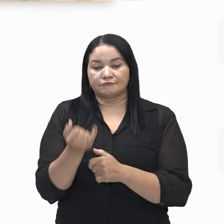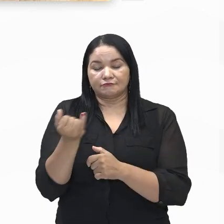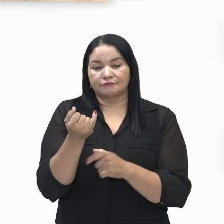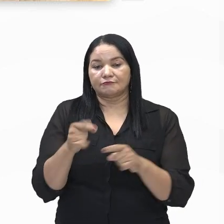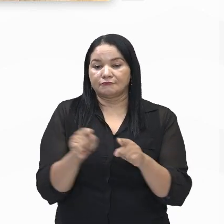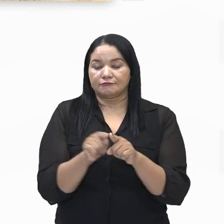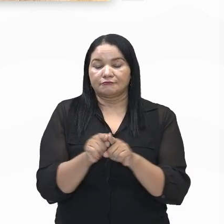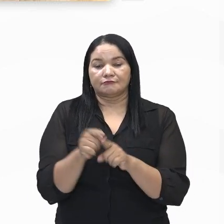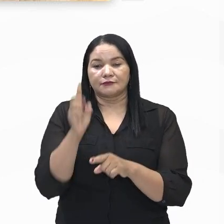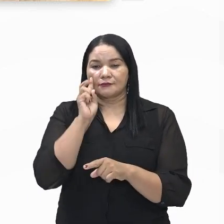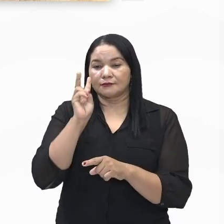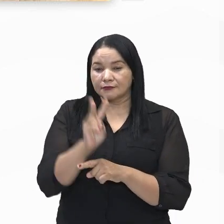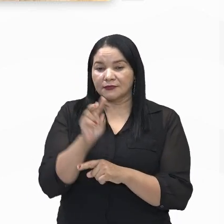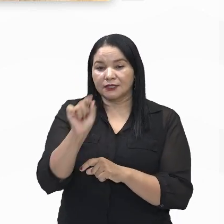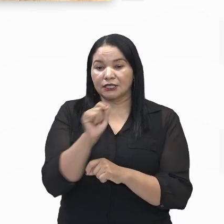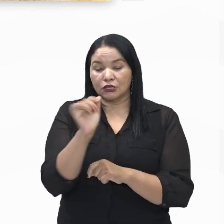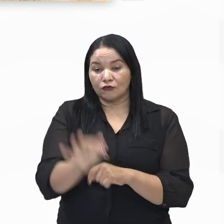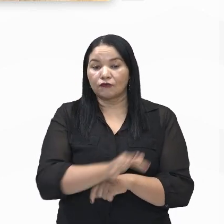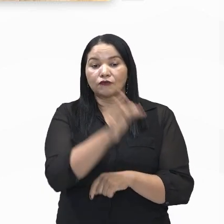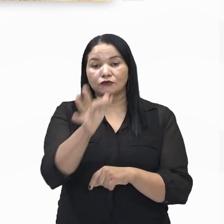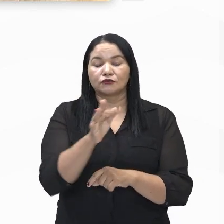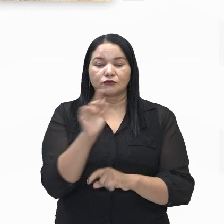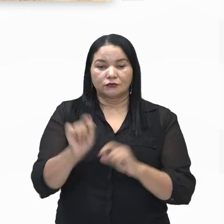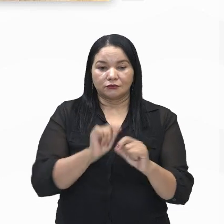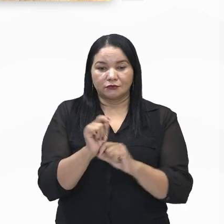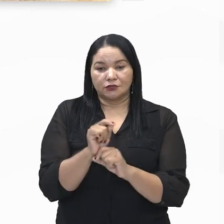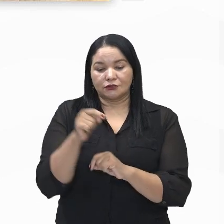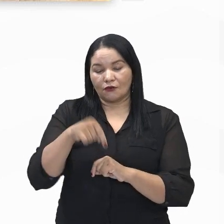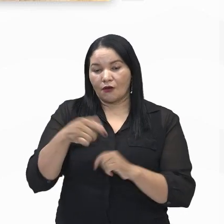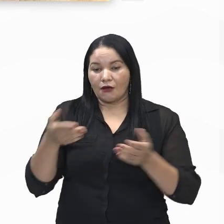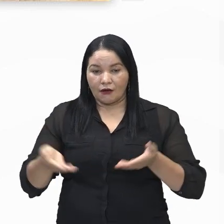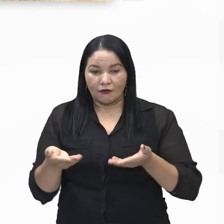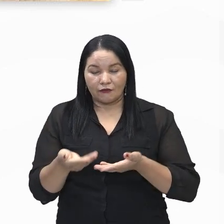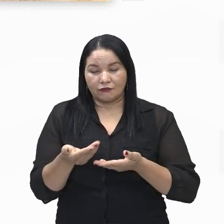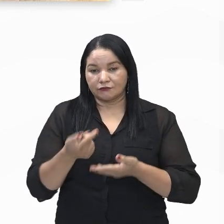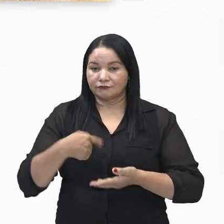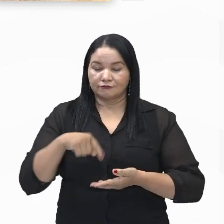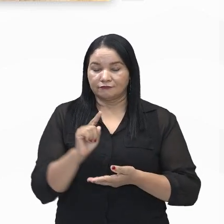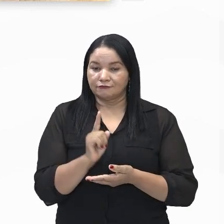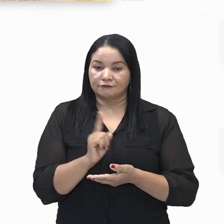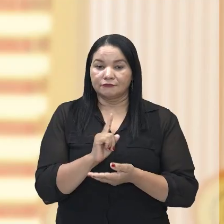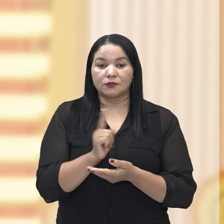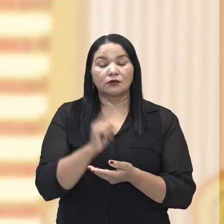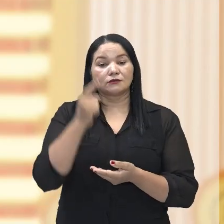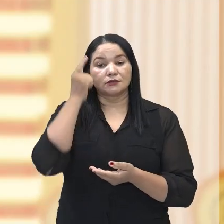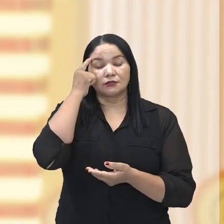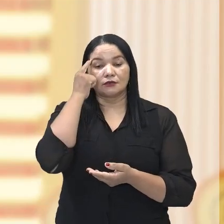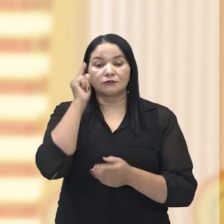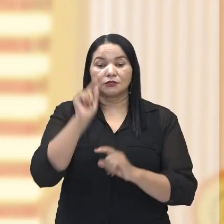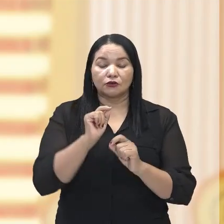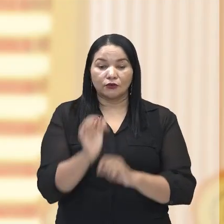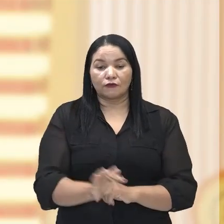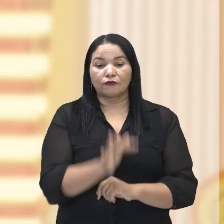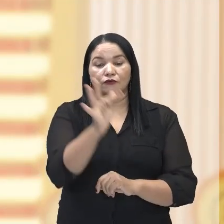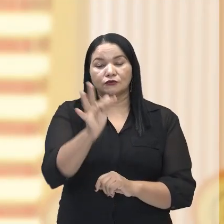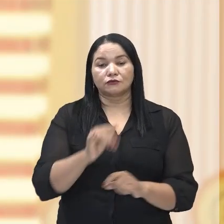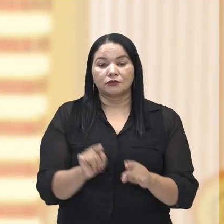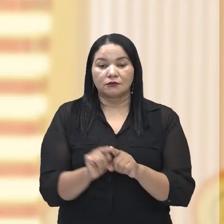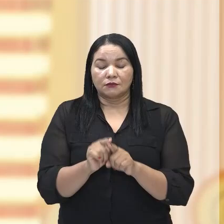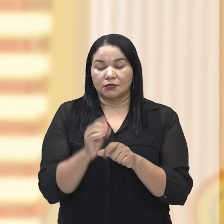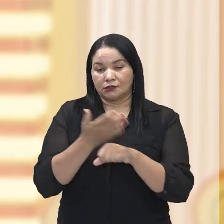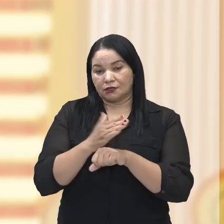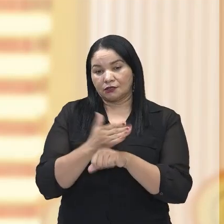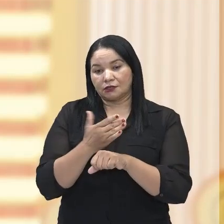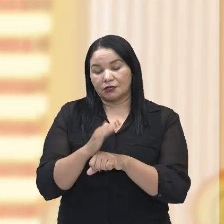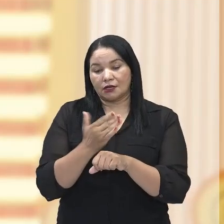nós estamos olhando para o futuro, não é apenas para este momento. É sempre com o objetivo de estar preparando essa